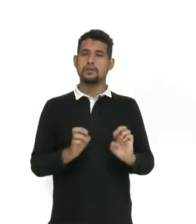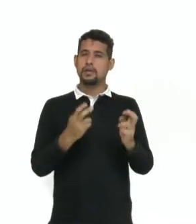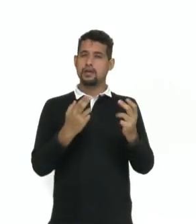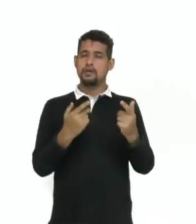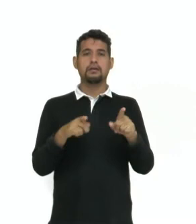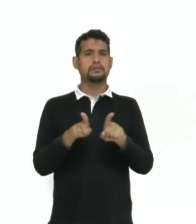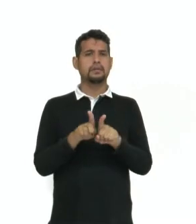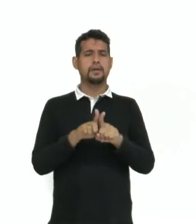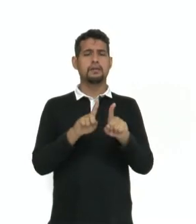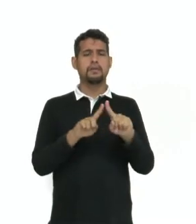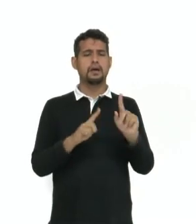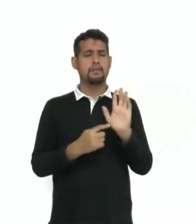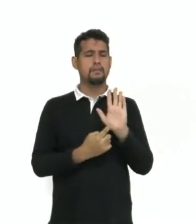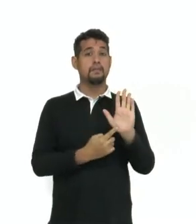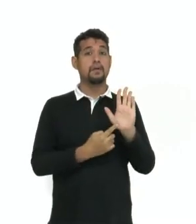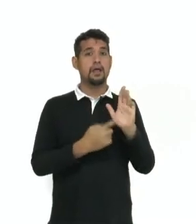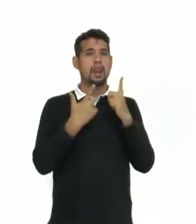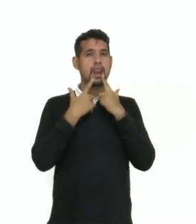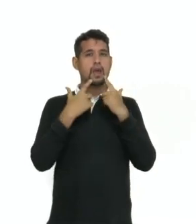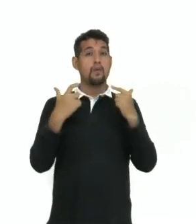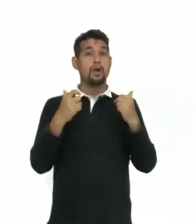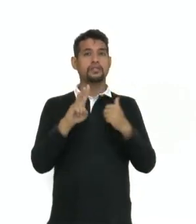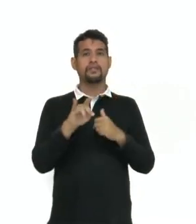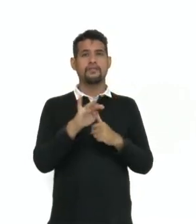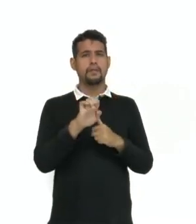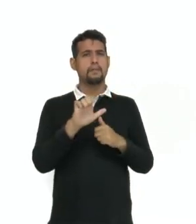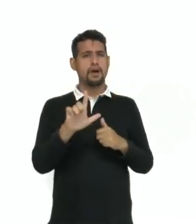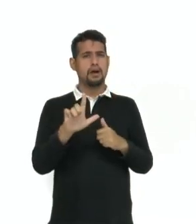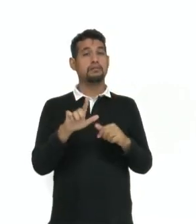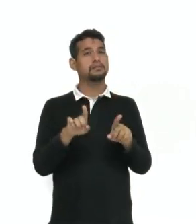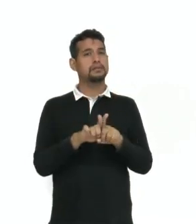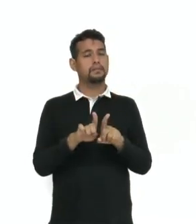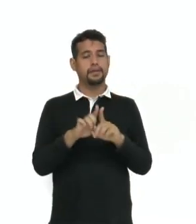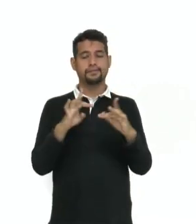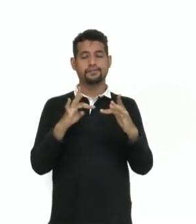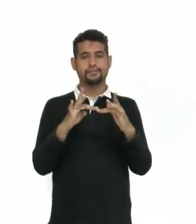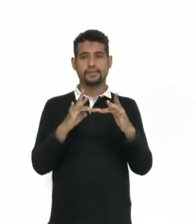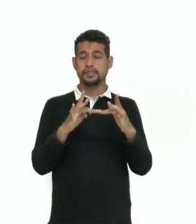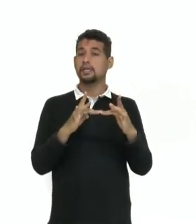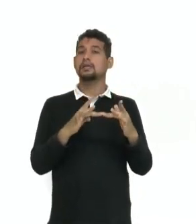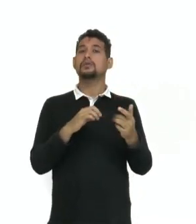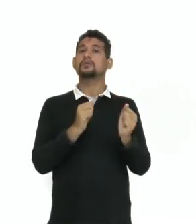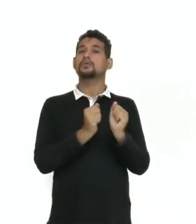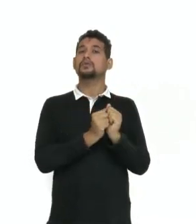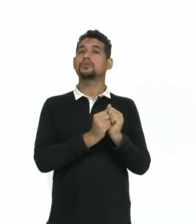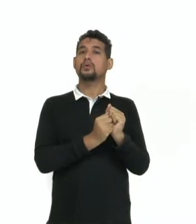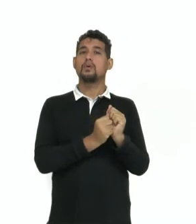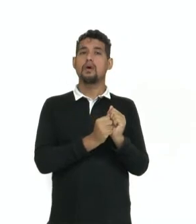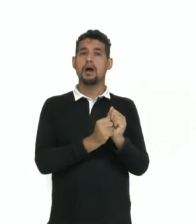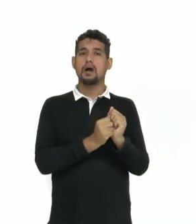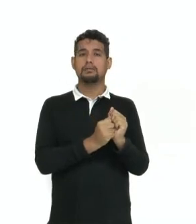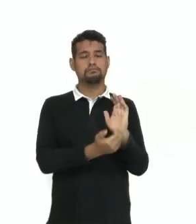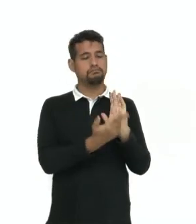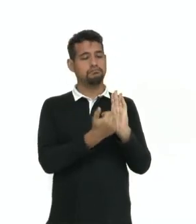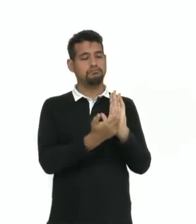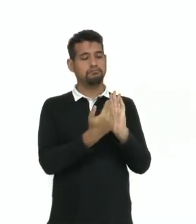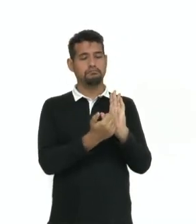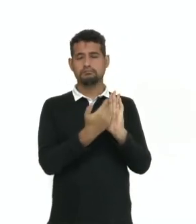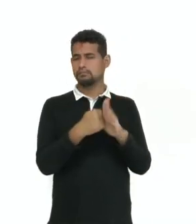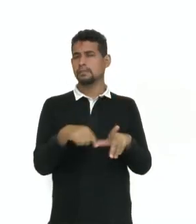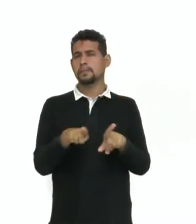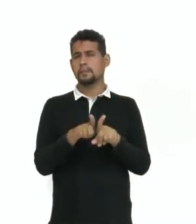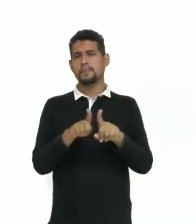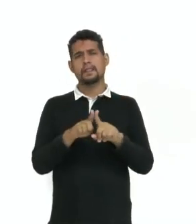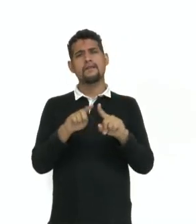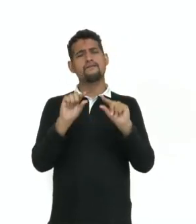e apresenta linguagem verbal aliada à linguagem não verbal, texto curto, atrativo,